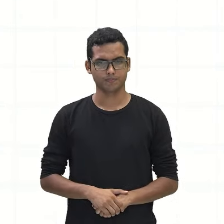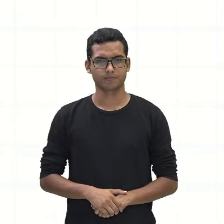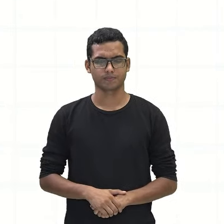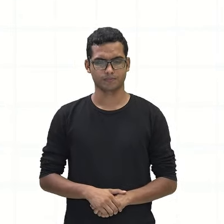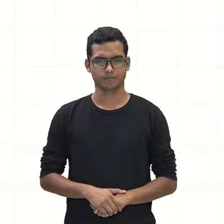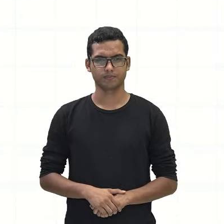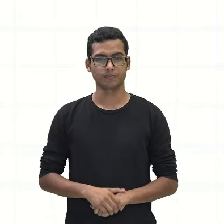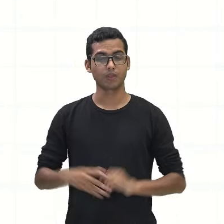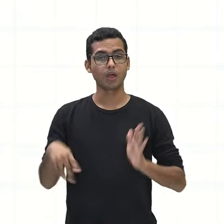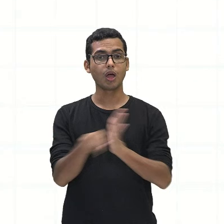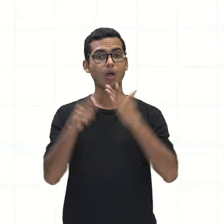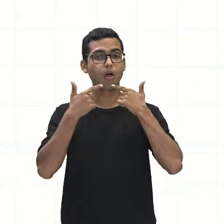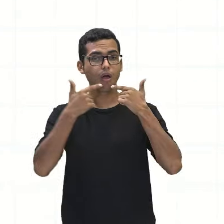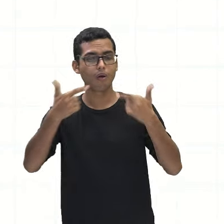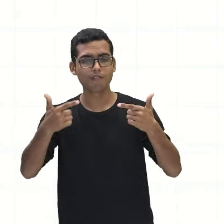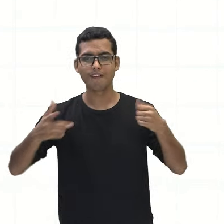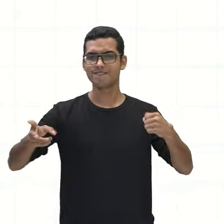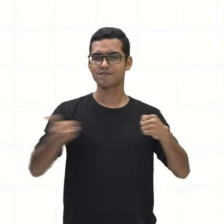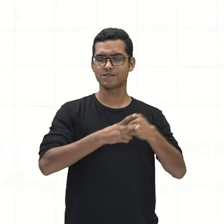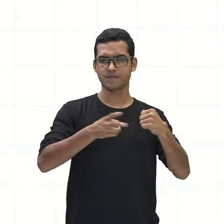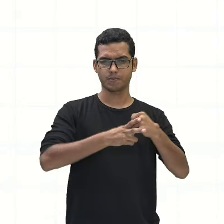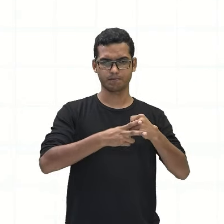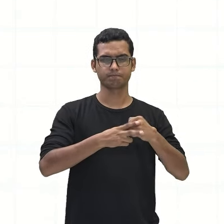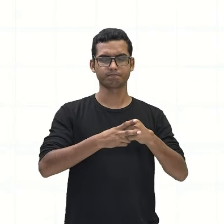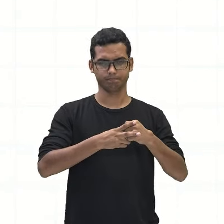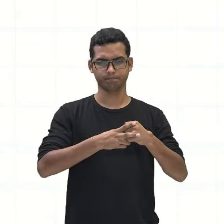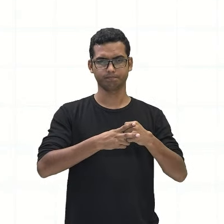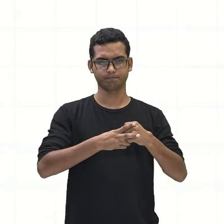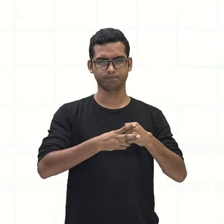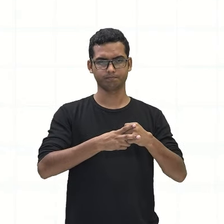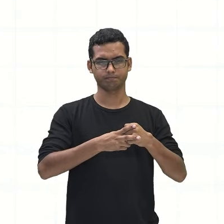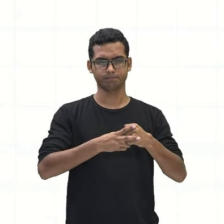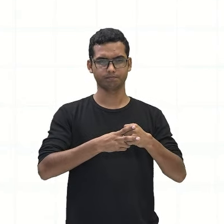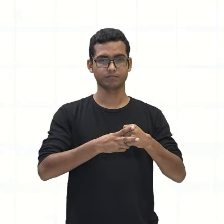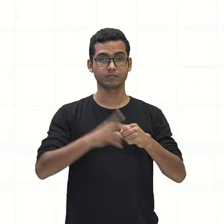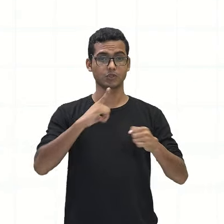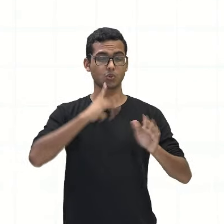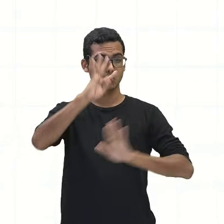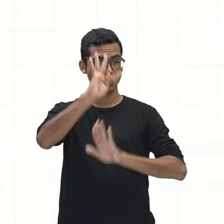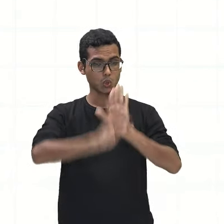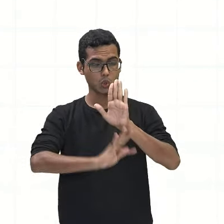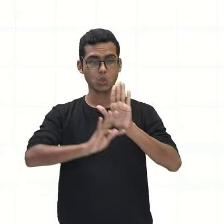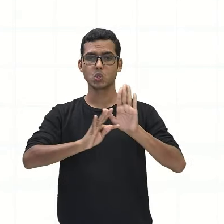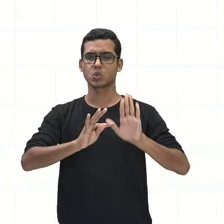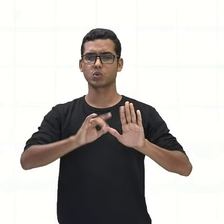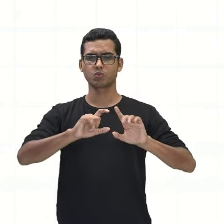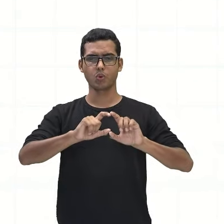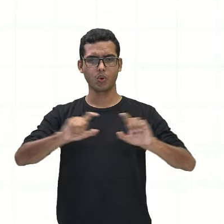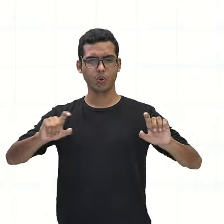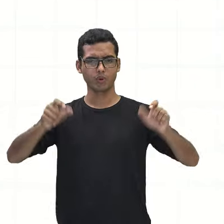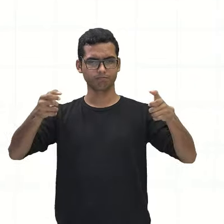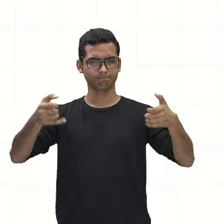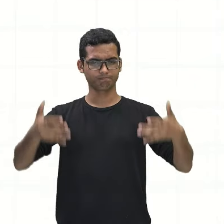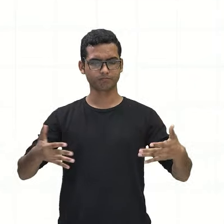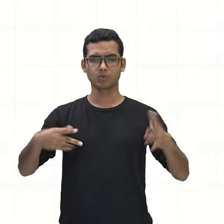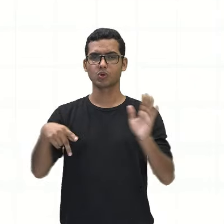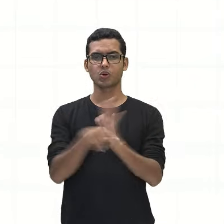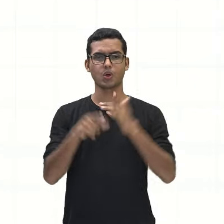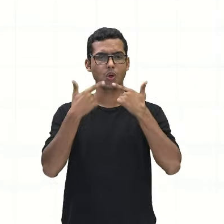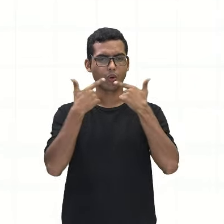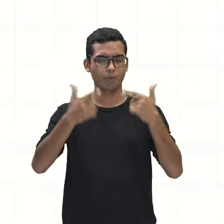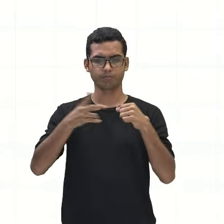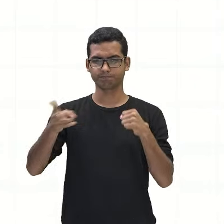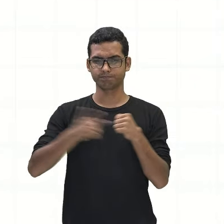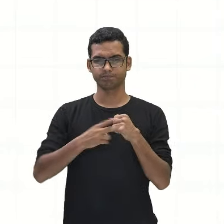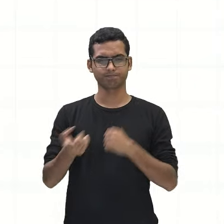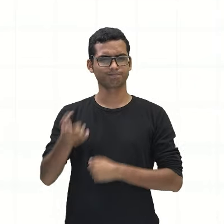aí uma linguagem verbal, né? Então é um texto, o texto escrito é uma linguagem verbal, ok? Vamos ler aqui um texto